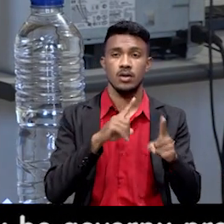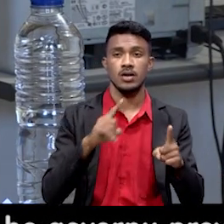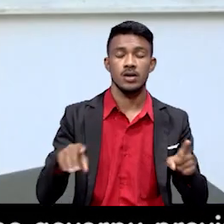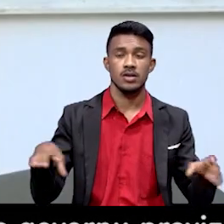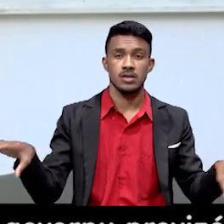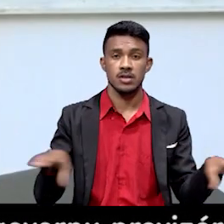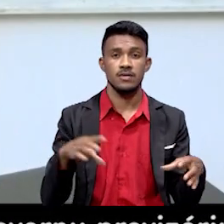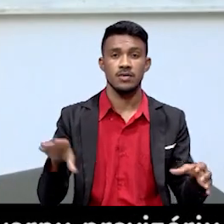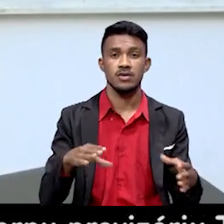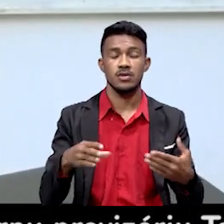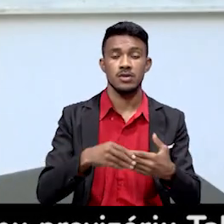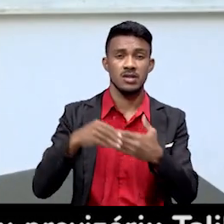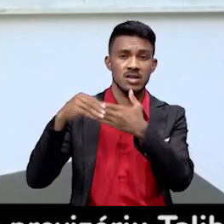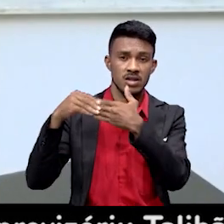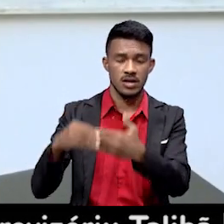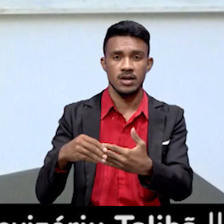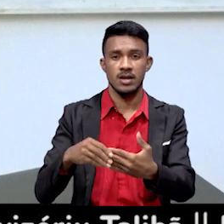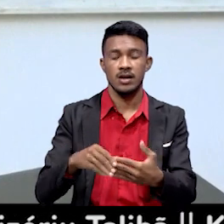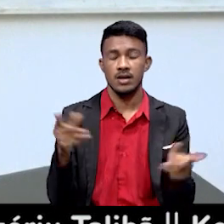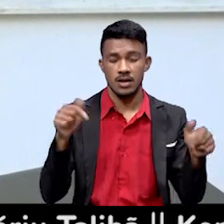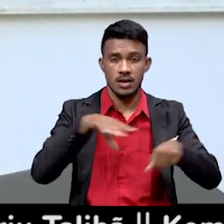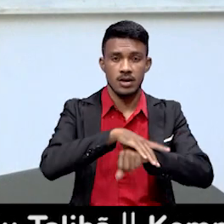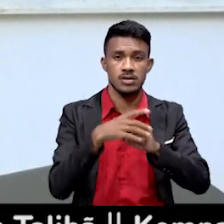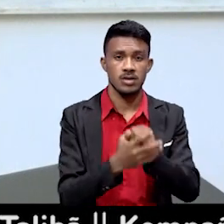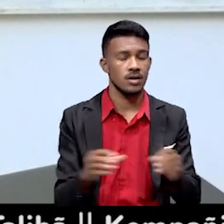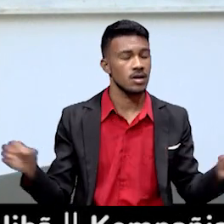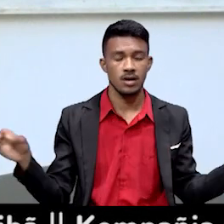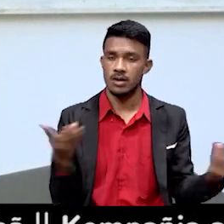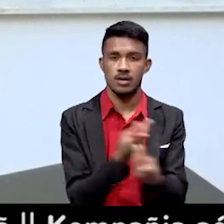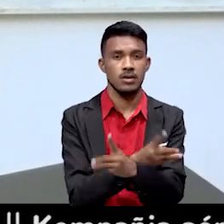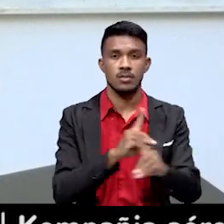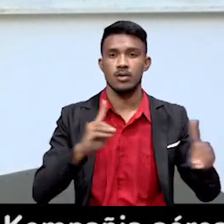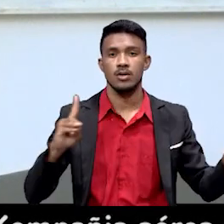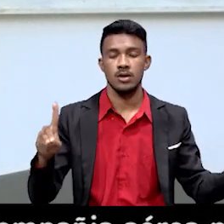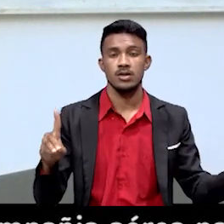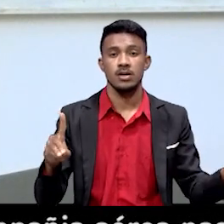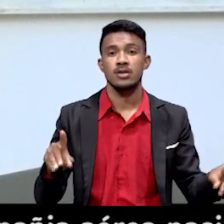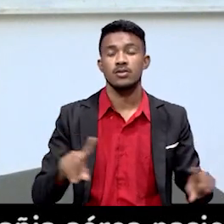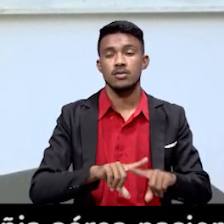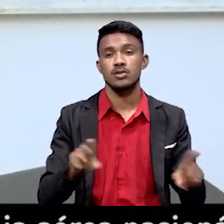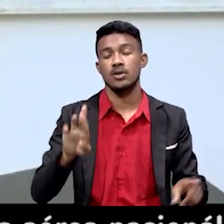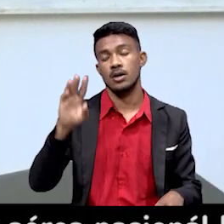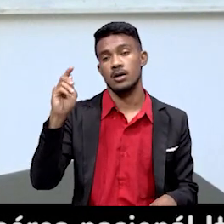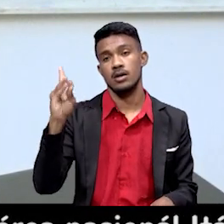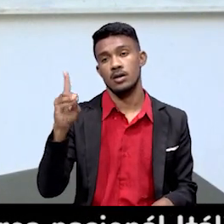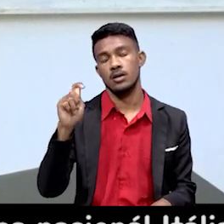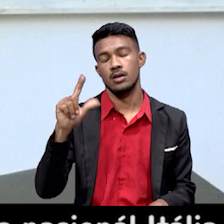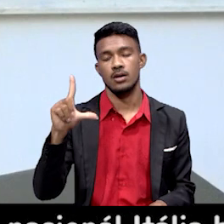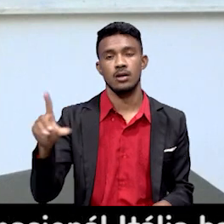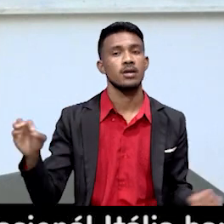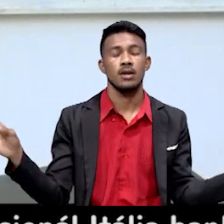itania rai ne, la refleta ona saya mah demokrasia, saya mah republika demokratiku, ne la refleta